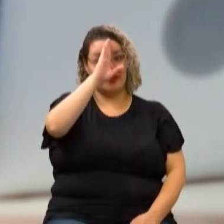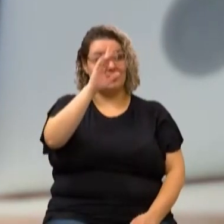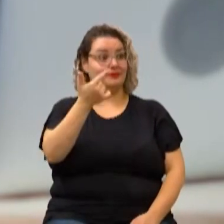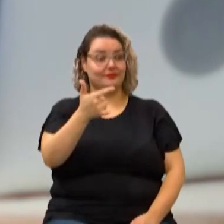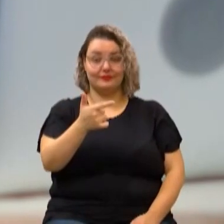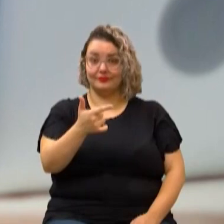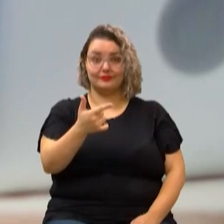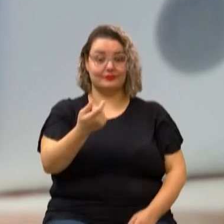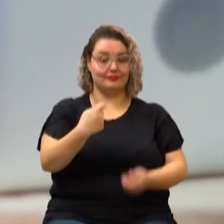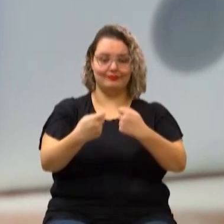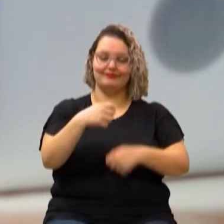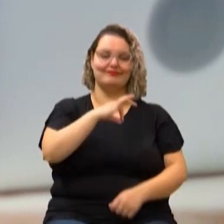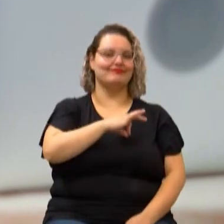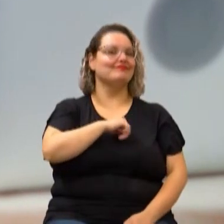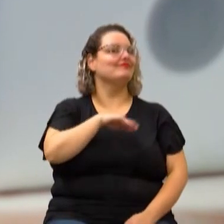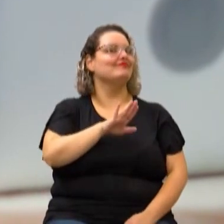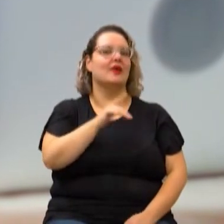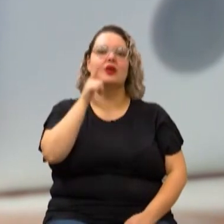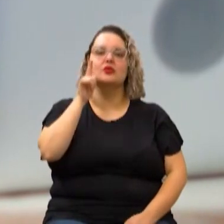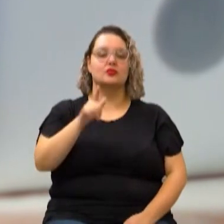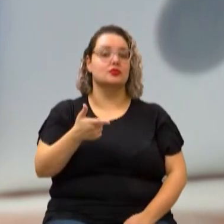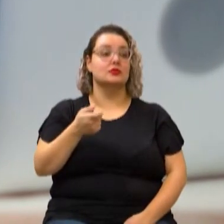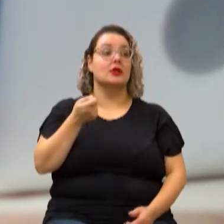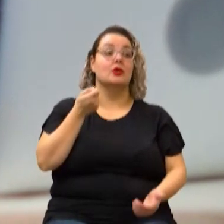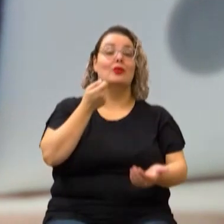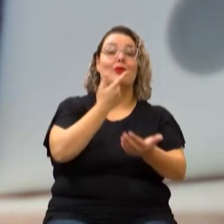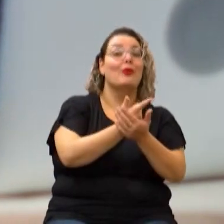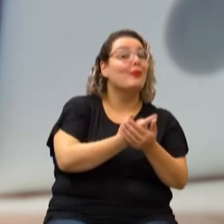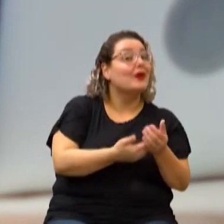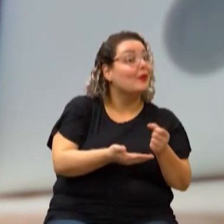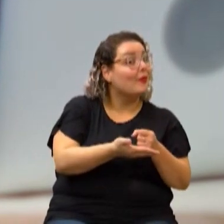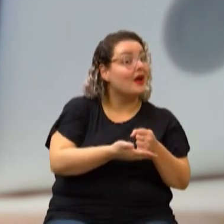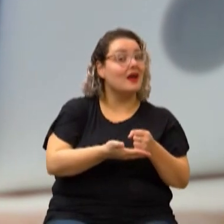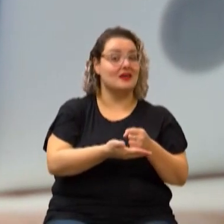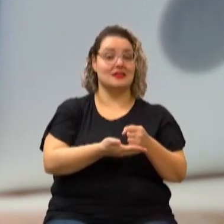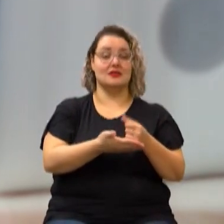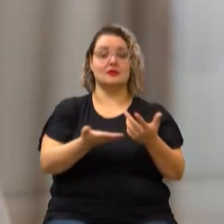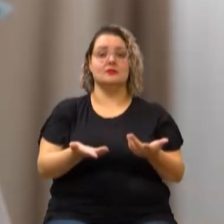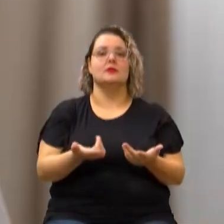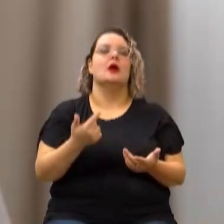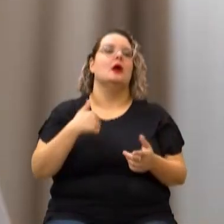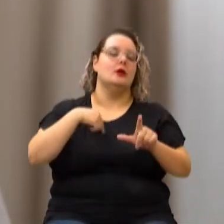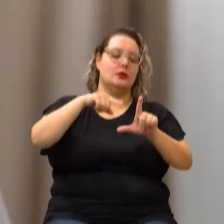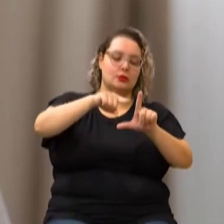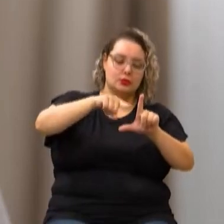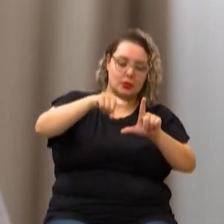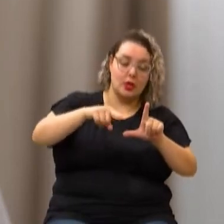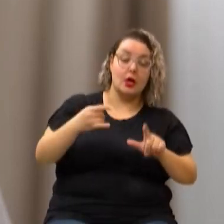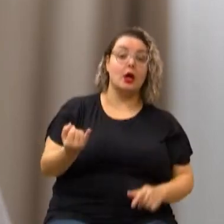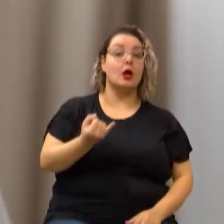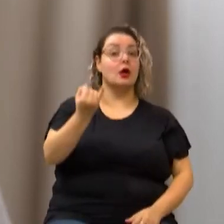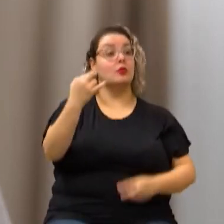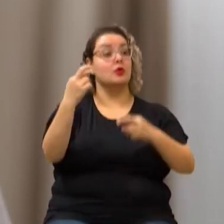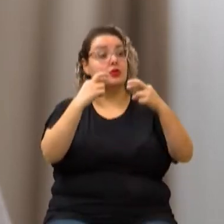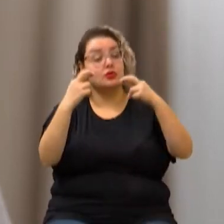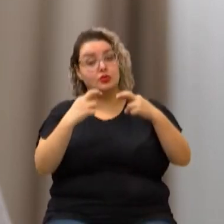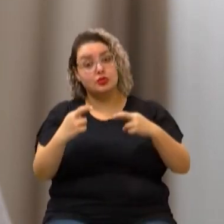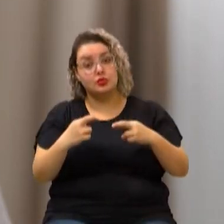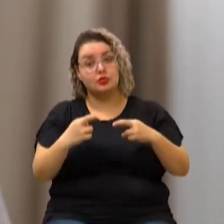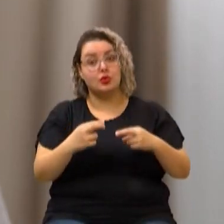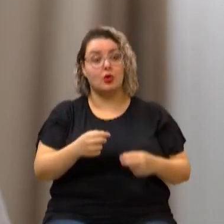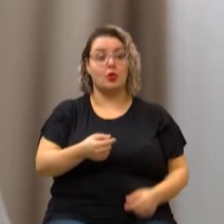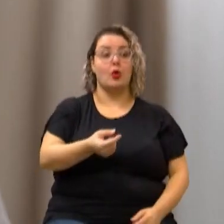que lá na minha época, um pouquinho de criança, eu participei, por exemplo, de uma época inflacionária muito alta. E eu, inclusive,